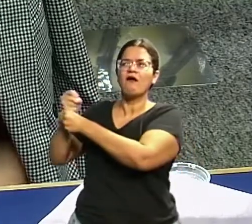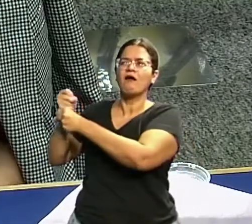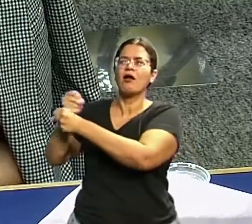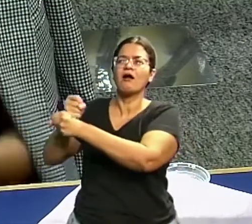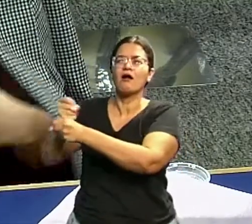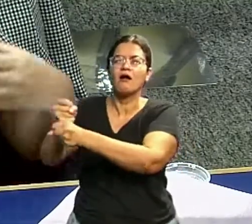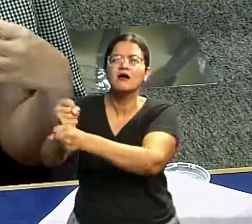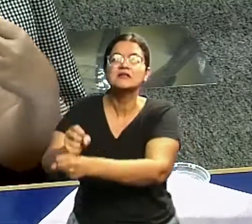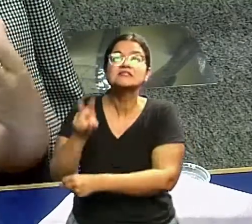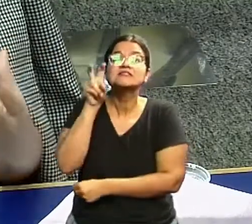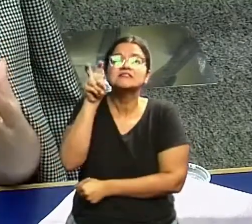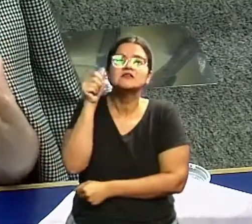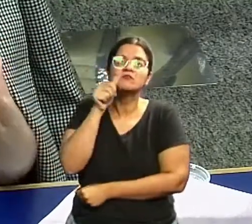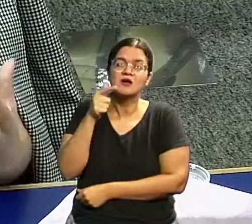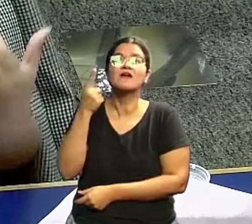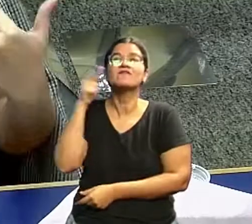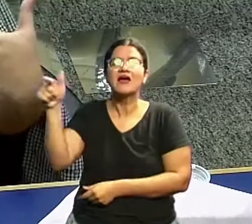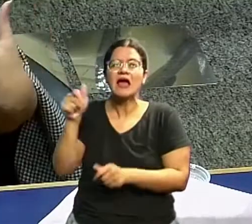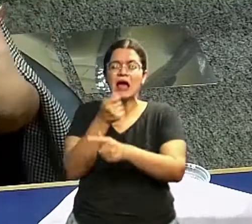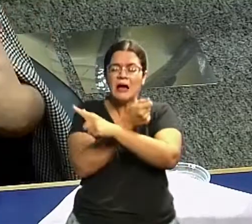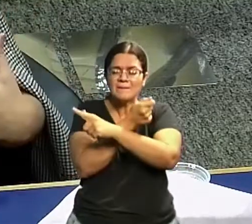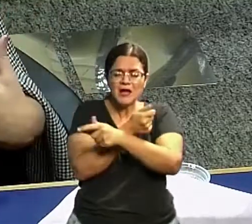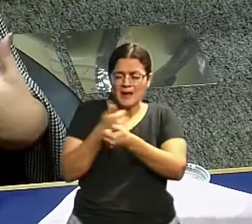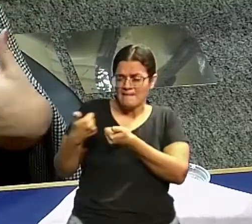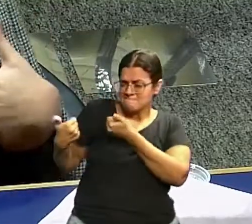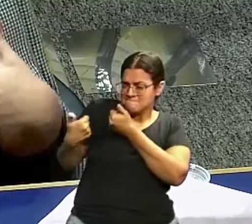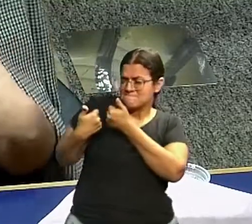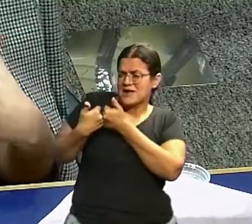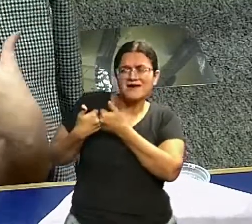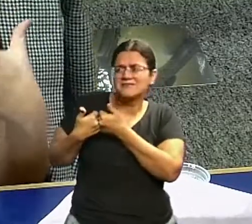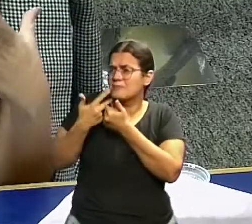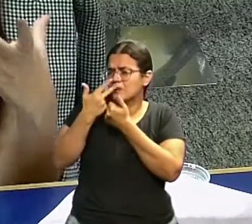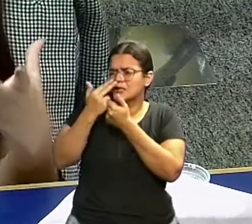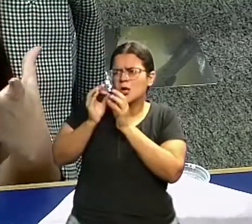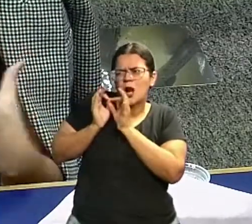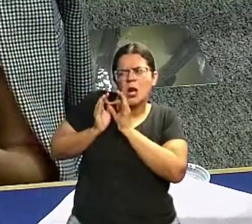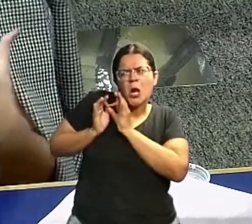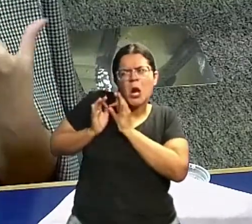o quanto a Aparecida está tão perto de nós e